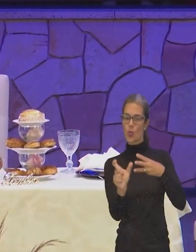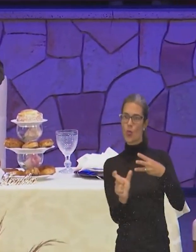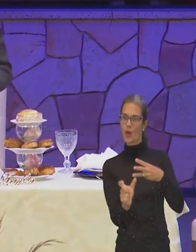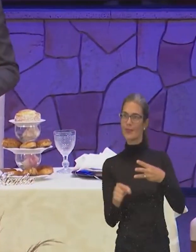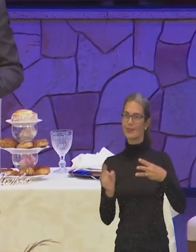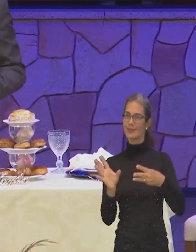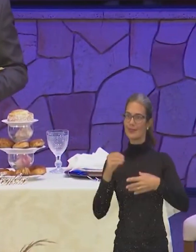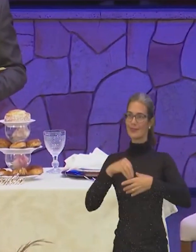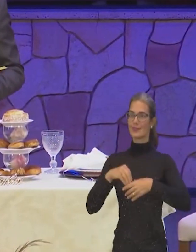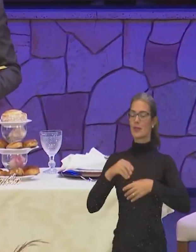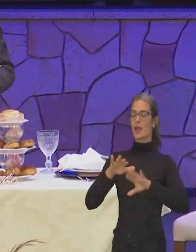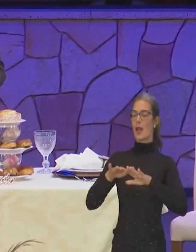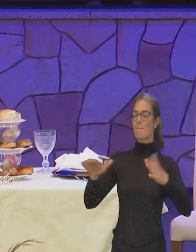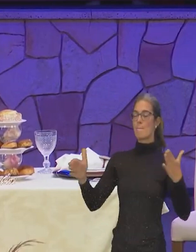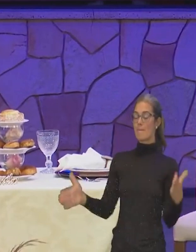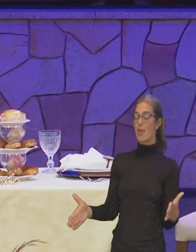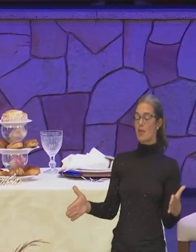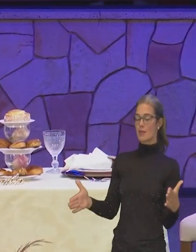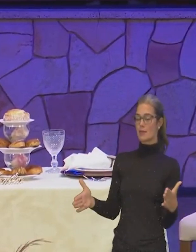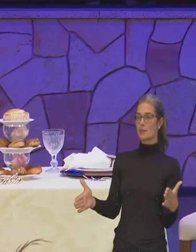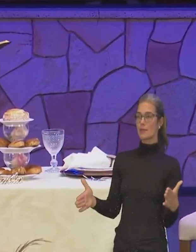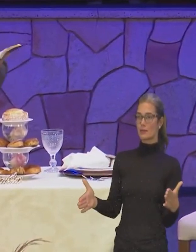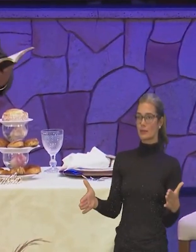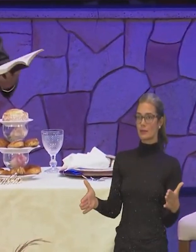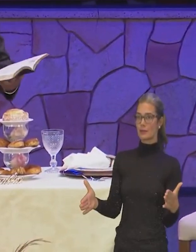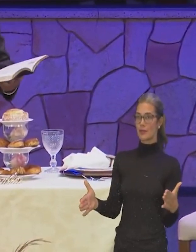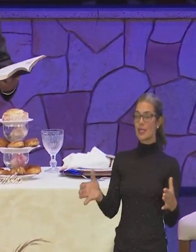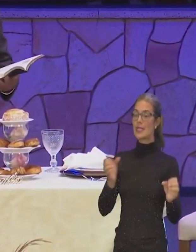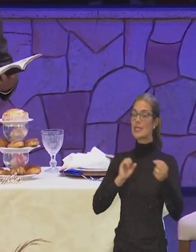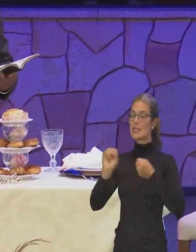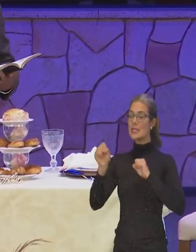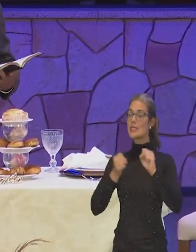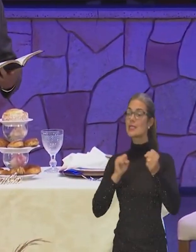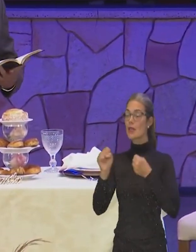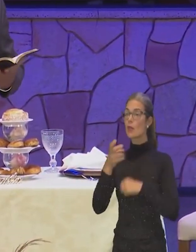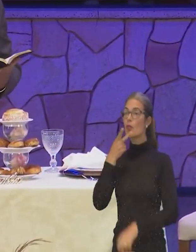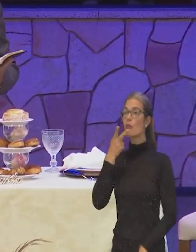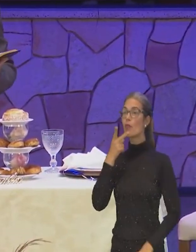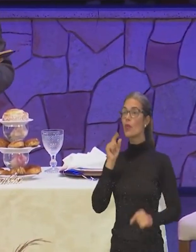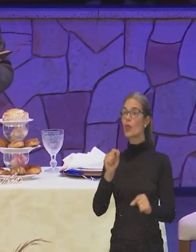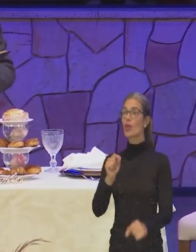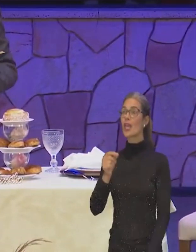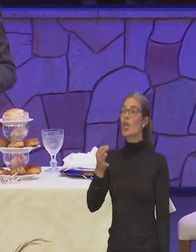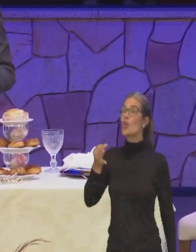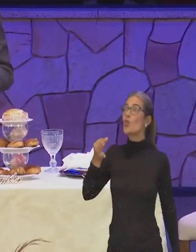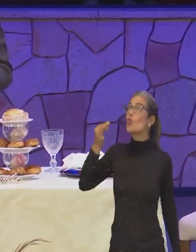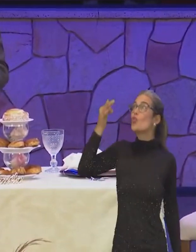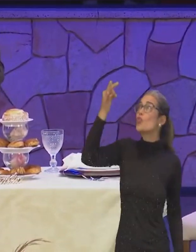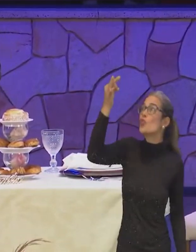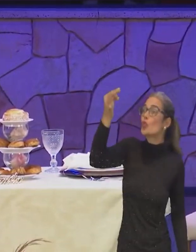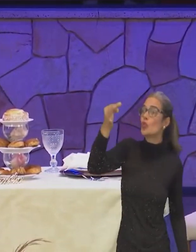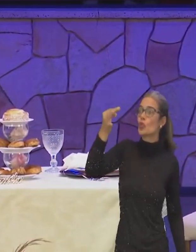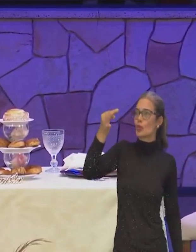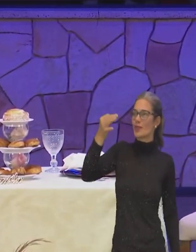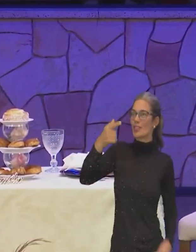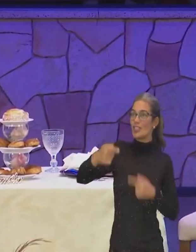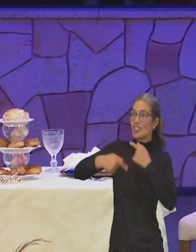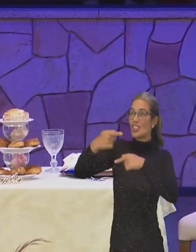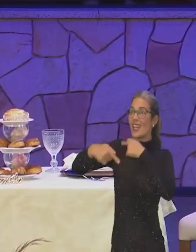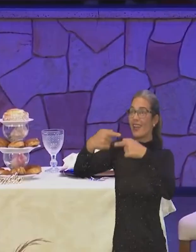mesa, que a Bíblia diz nesse salmo mais à frente, que as próximas gerações podem